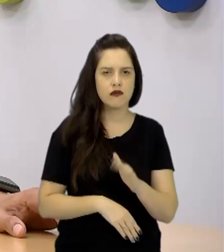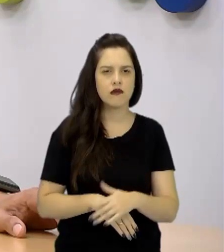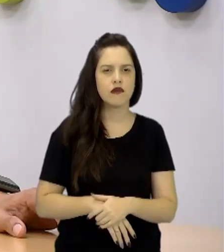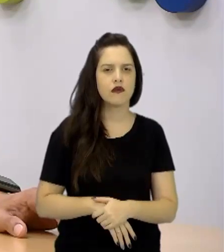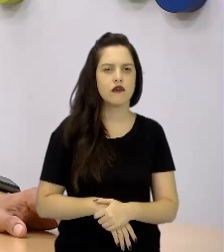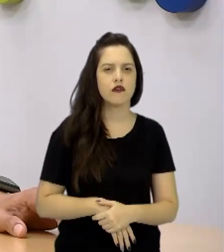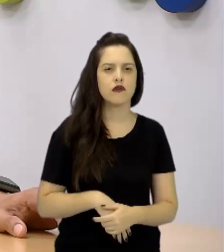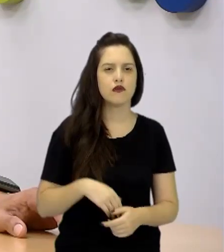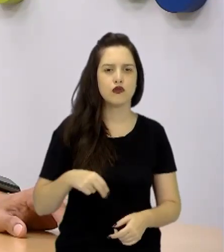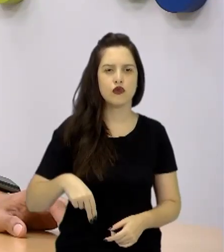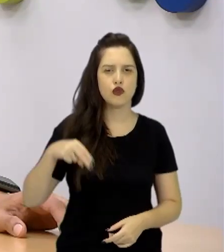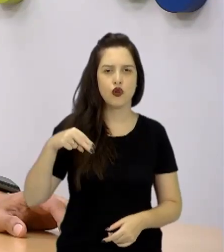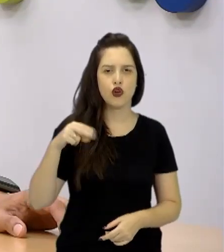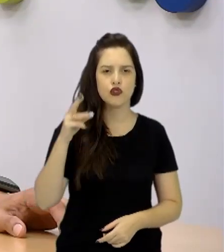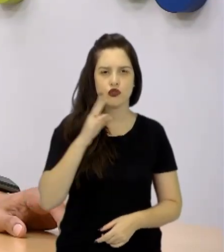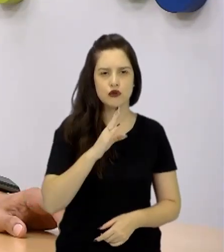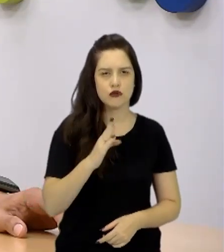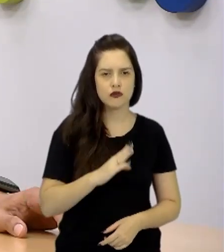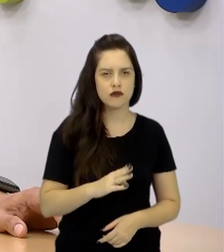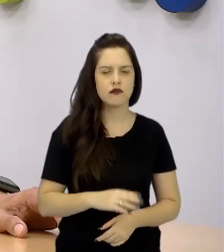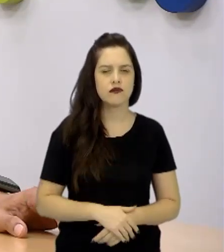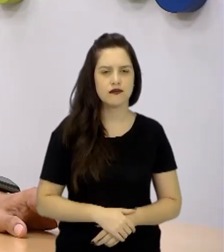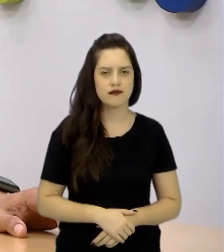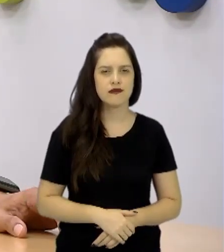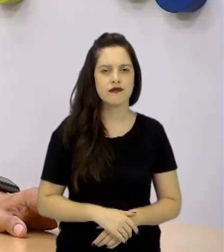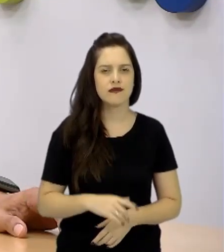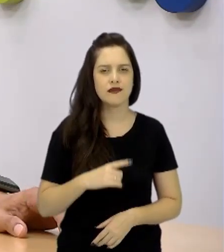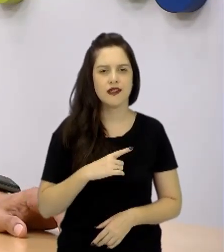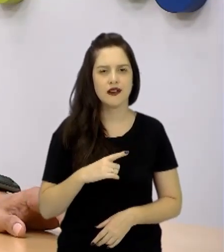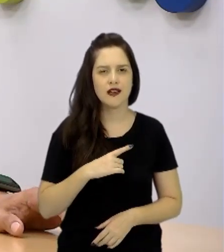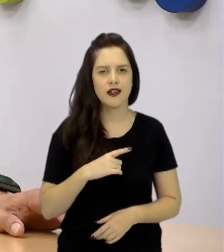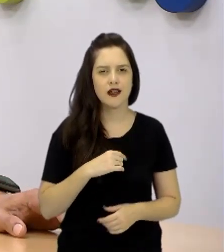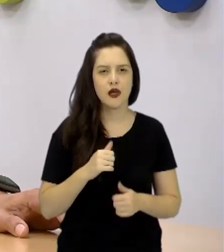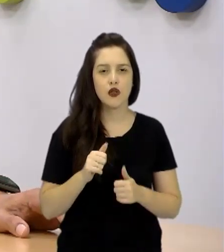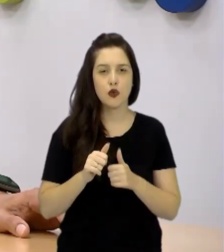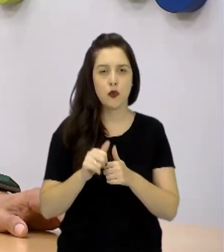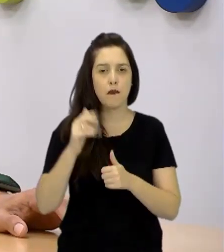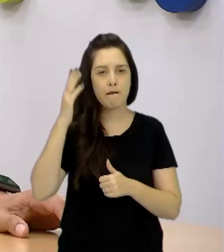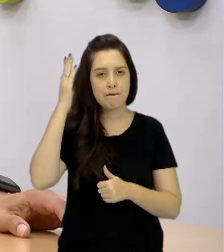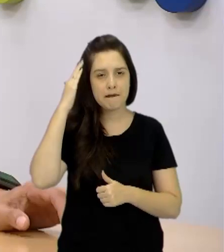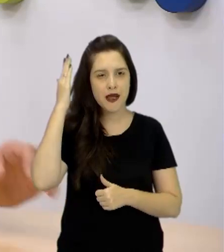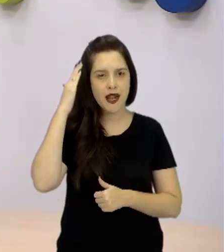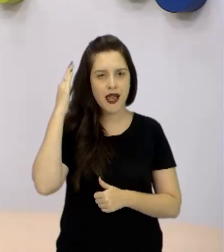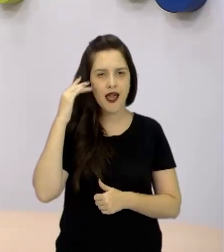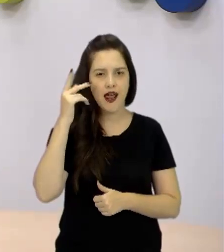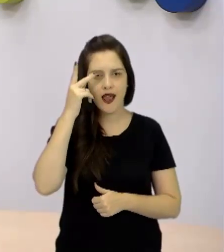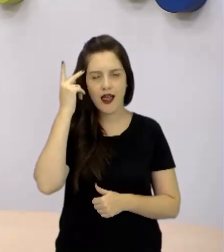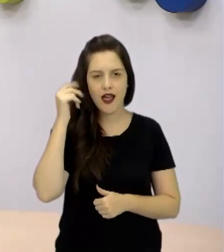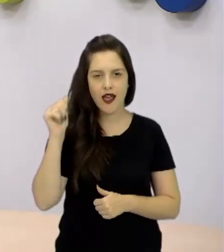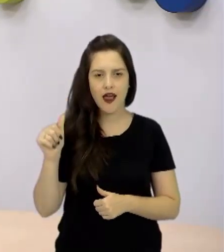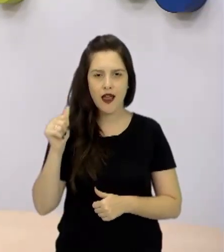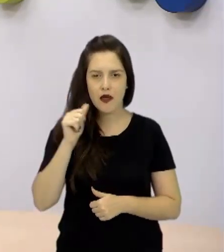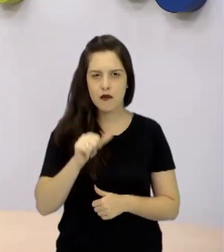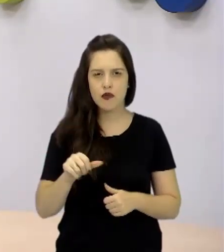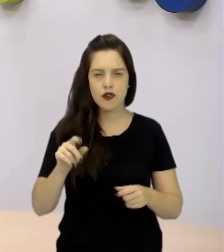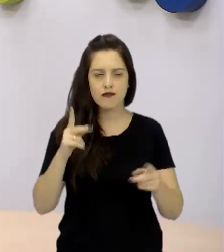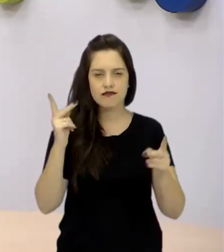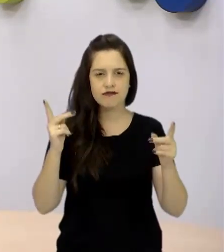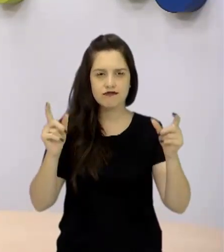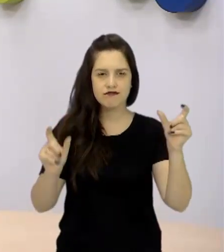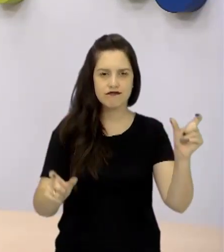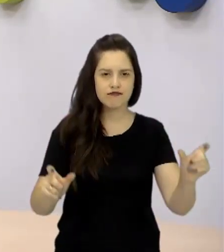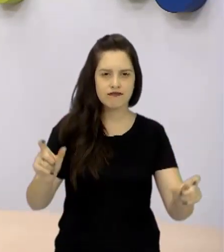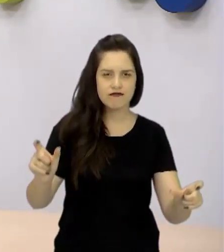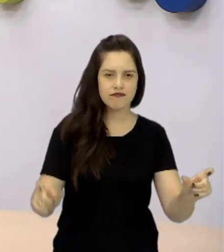no norte do Brasil, lá na região norte. Altamira está no estado do Pará. Sabe qual é a densidade populacional lá de